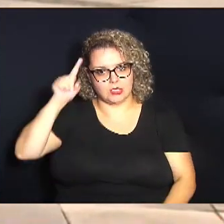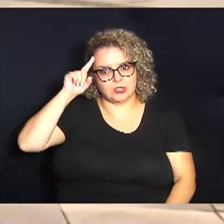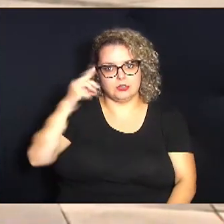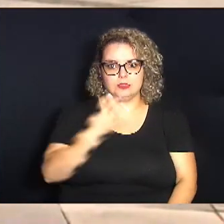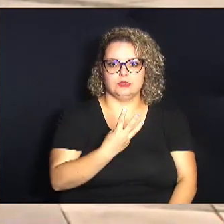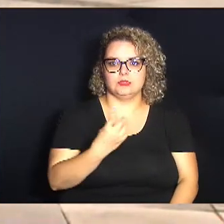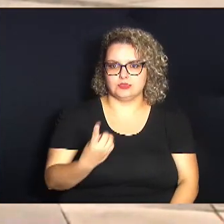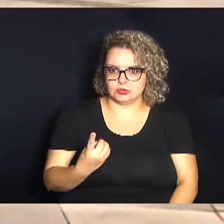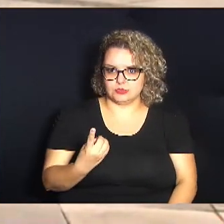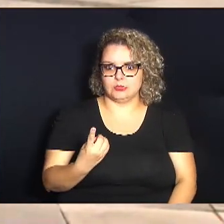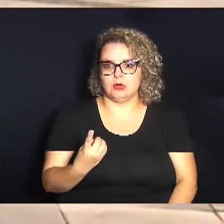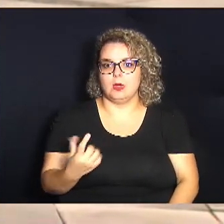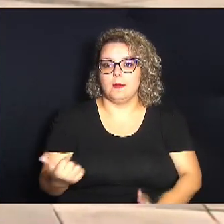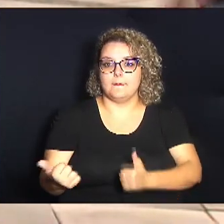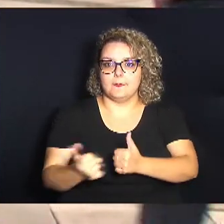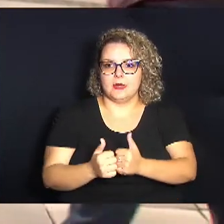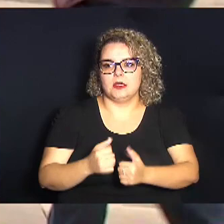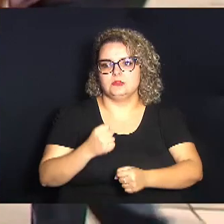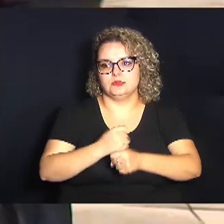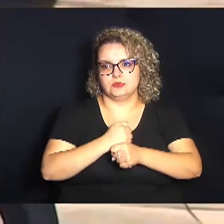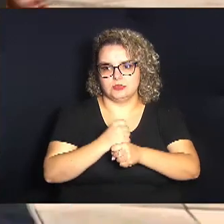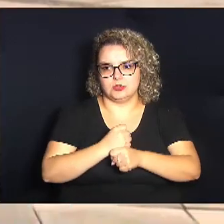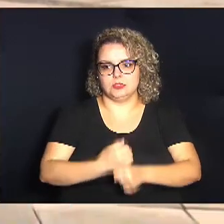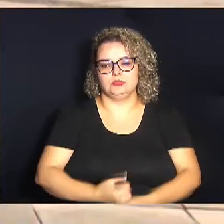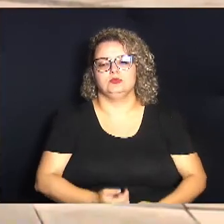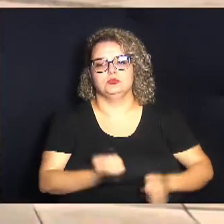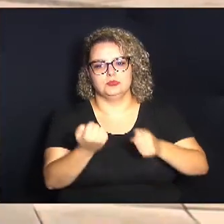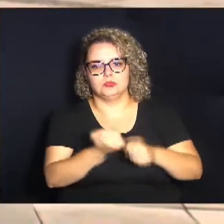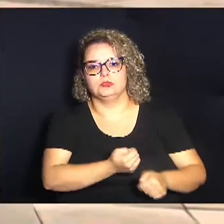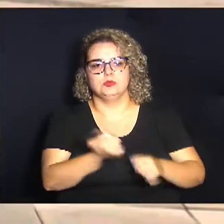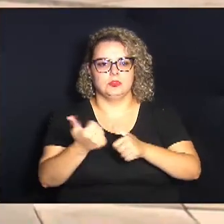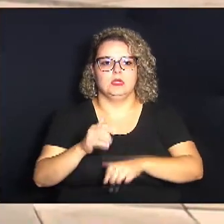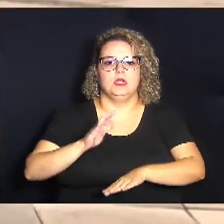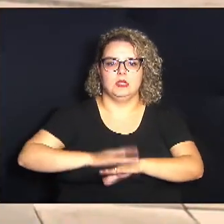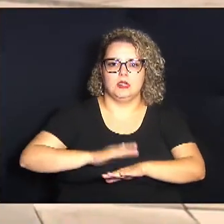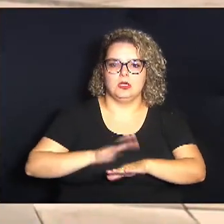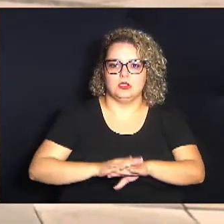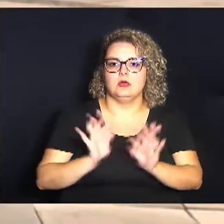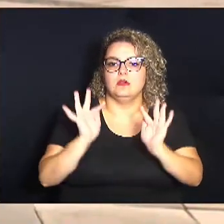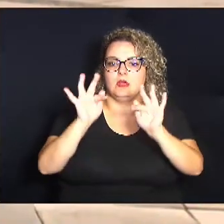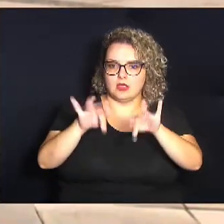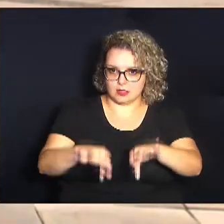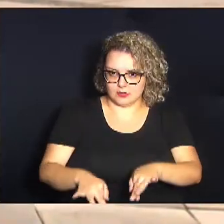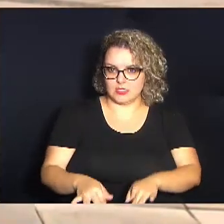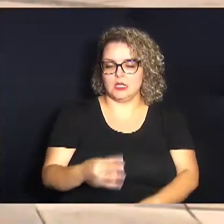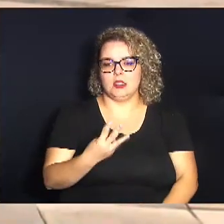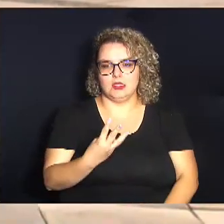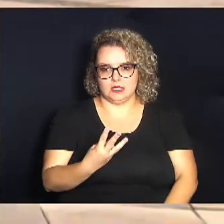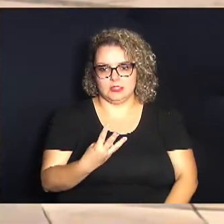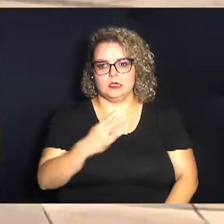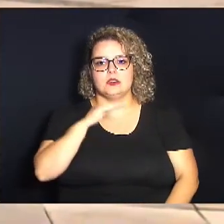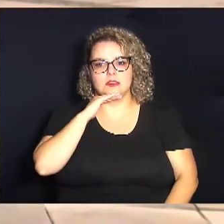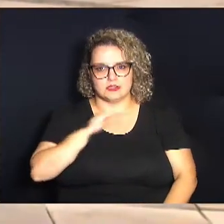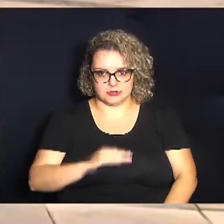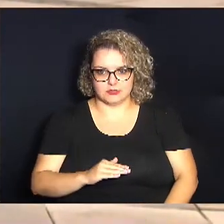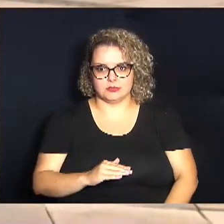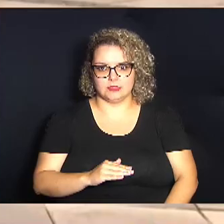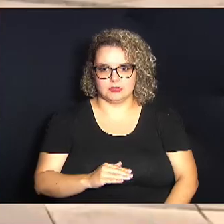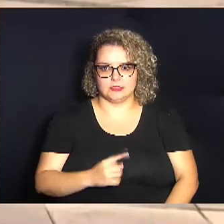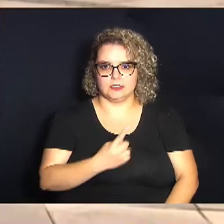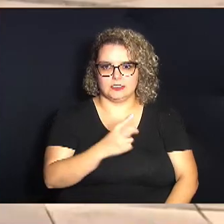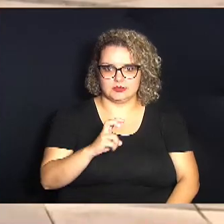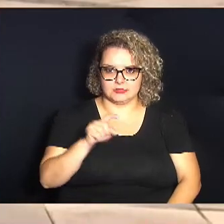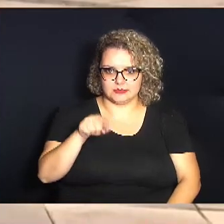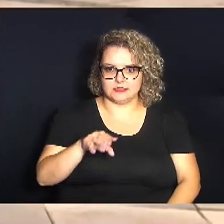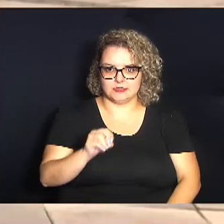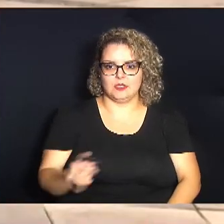31, véspera de Ano Novo, as atividades no comércio serão encerradas às 3 da tarde, às 15 horas. Eu